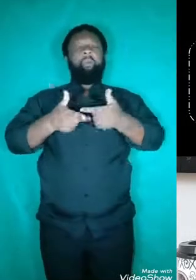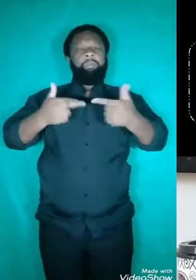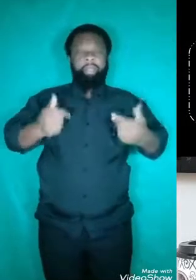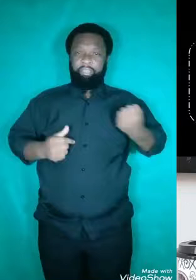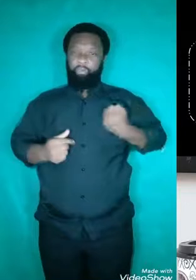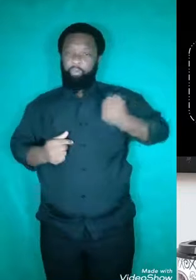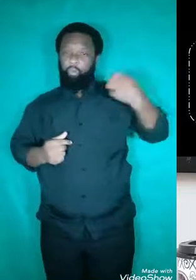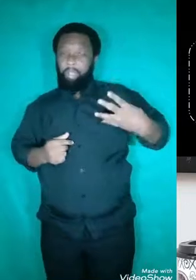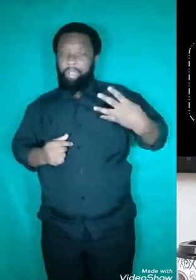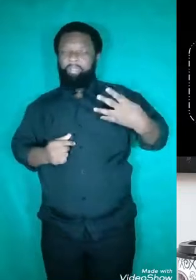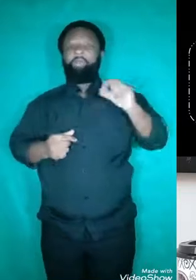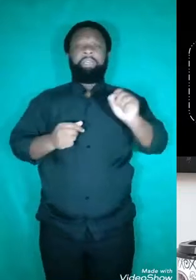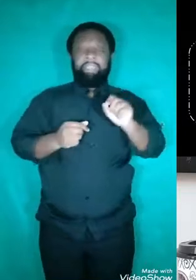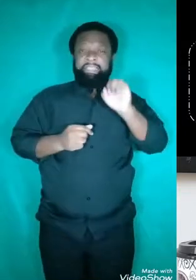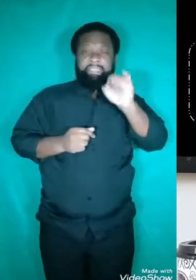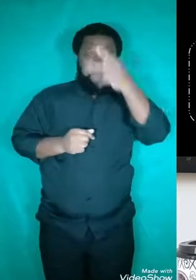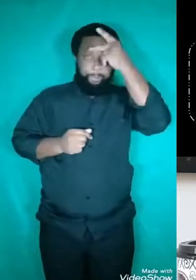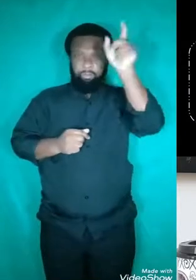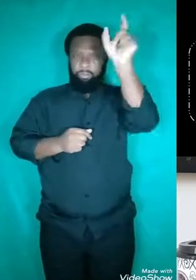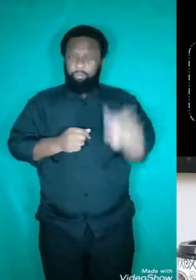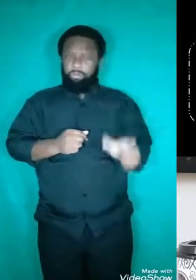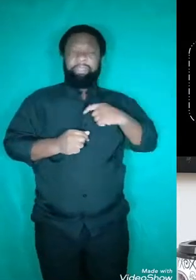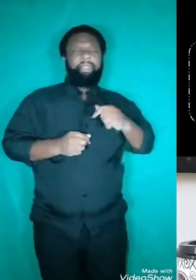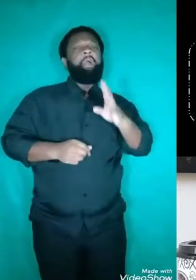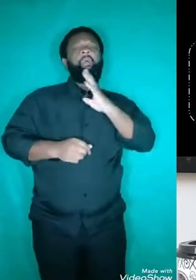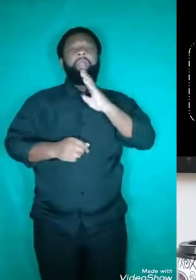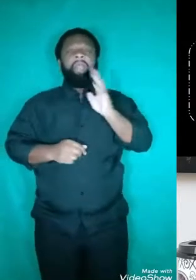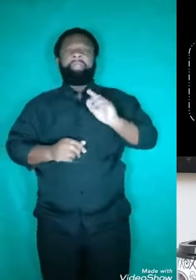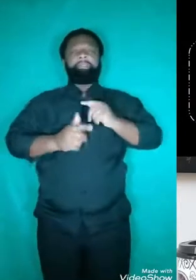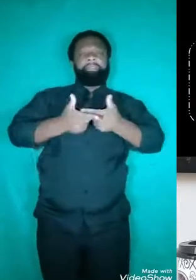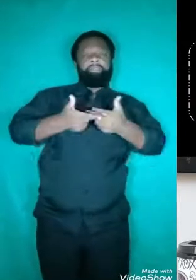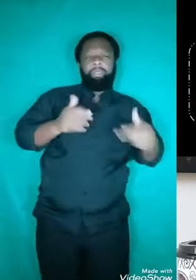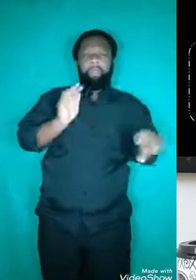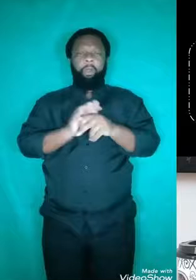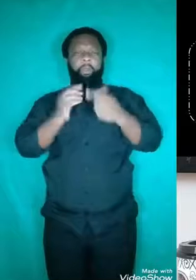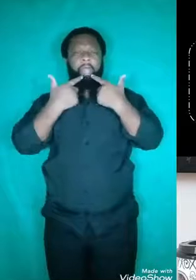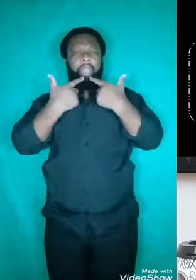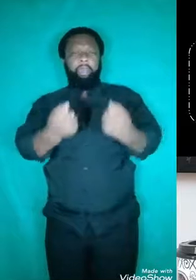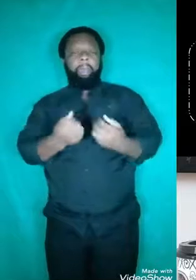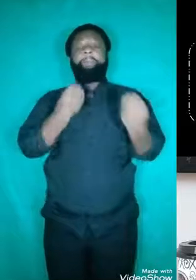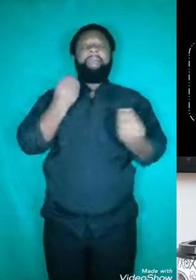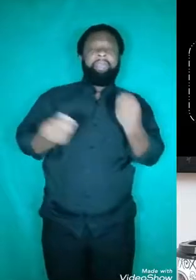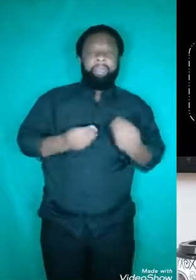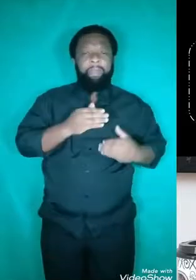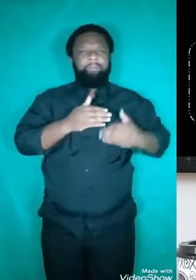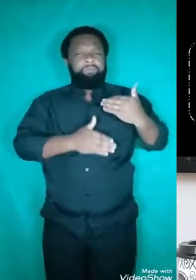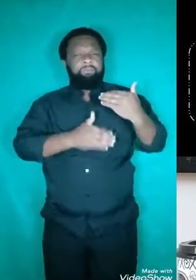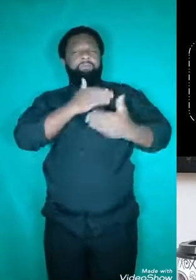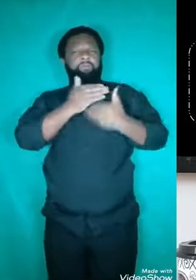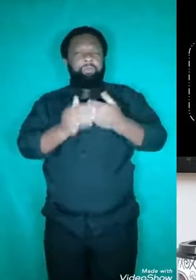participante demonstra conhecimento dos mecanismos linguísticos necessários para a construção da